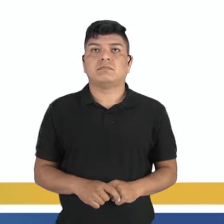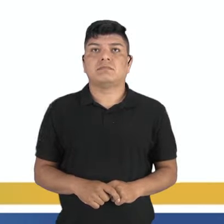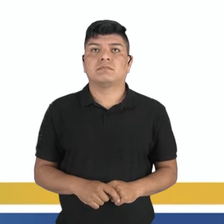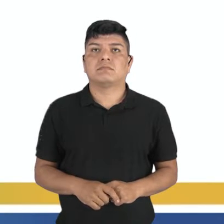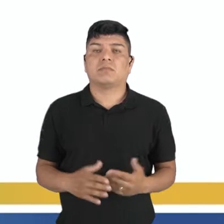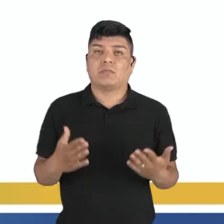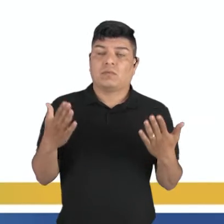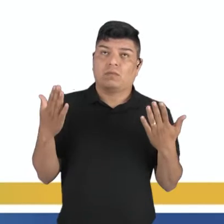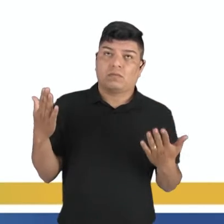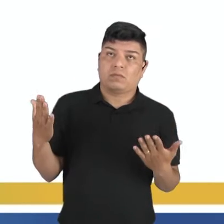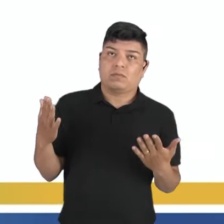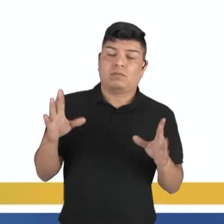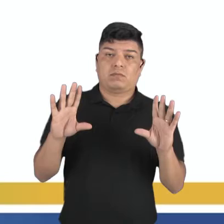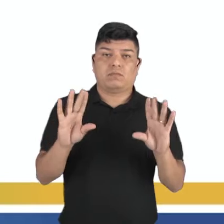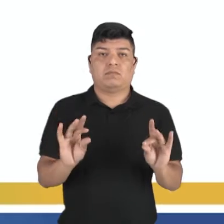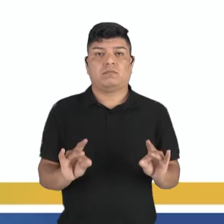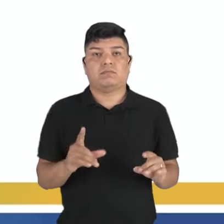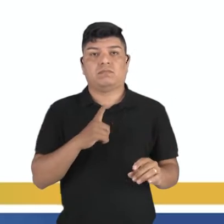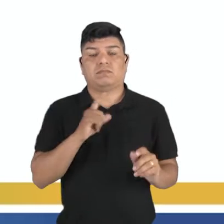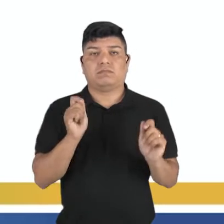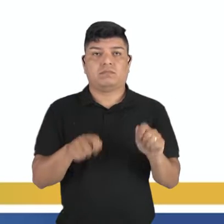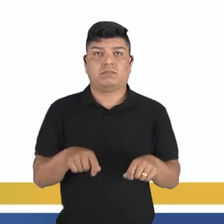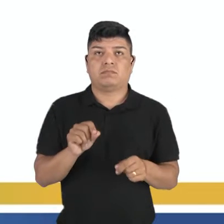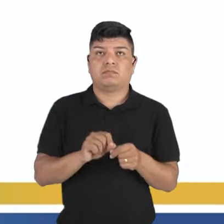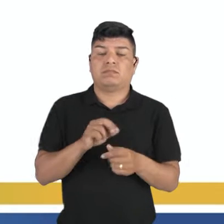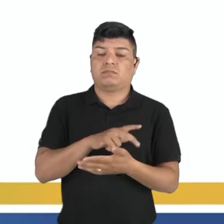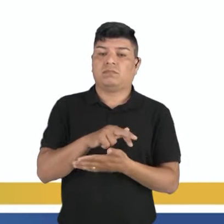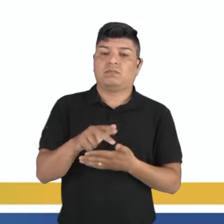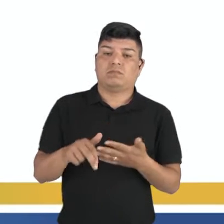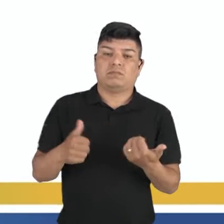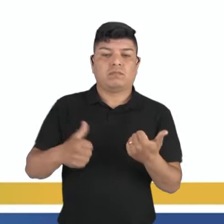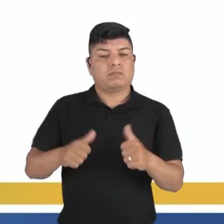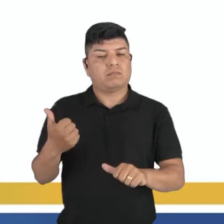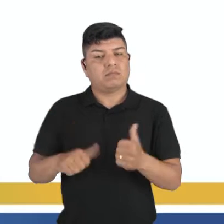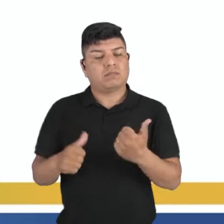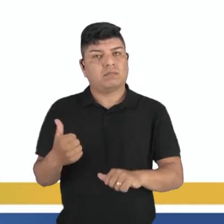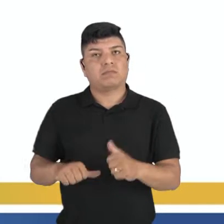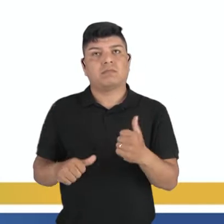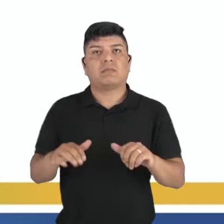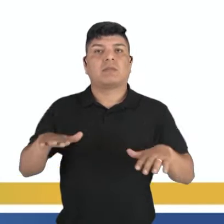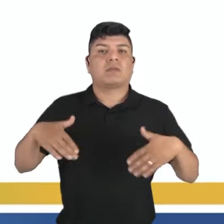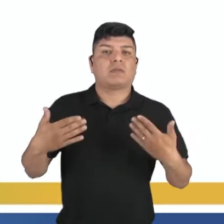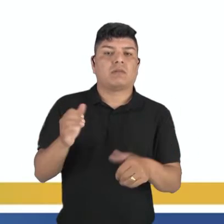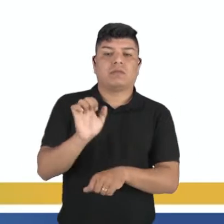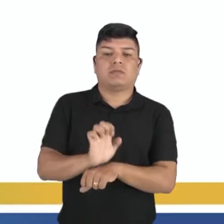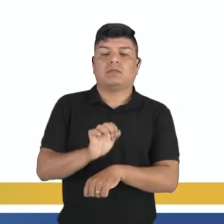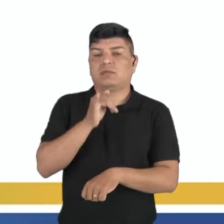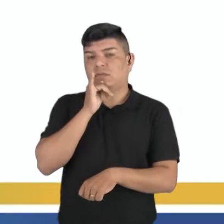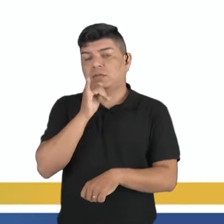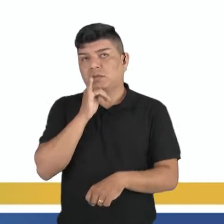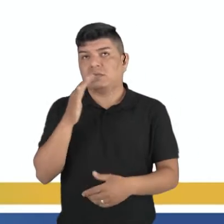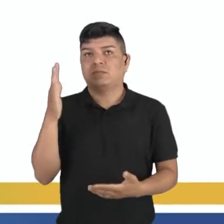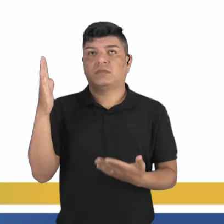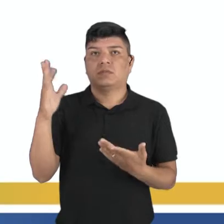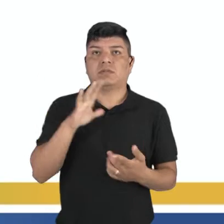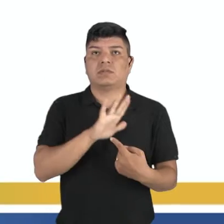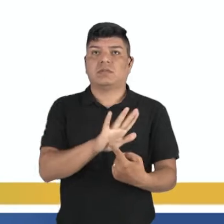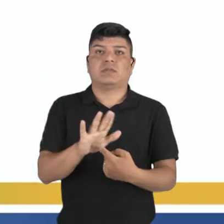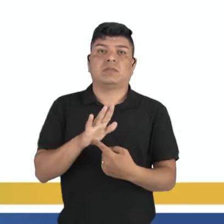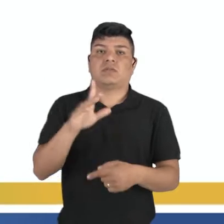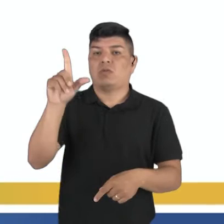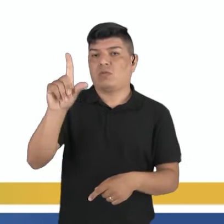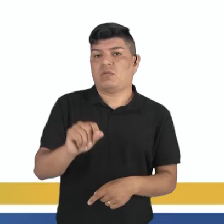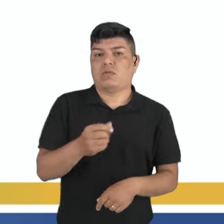Então, com relação a esses dados, nós podemos fazer várias análises. Qual estado, por exemplo, aí, que aparece